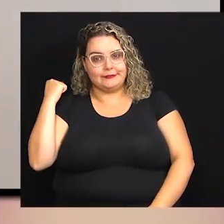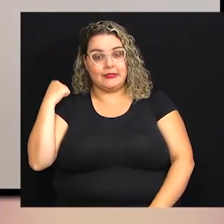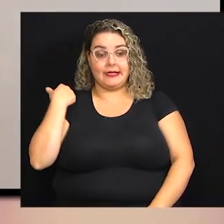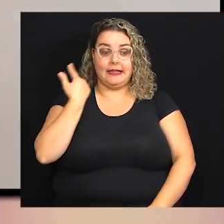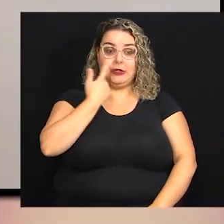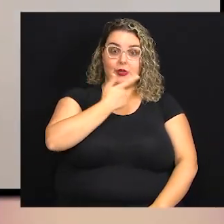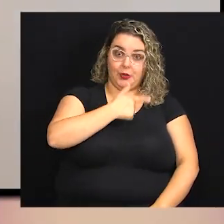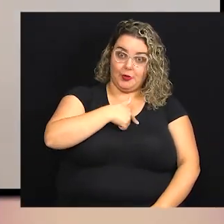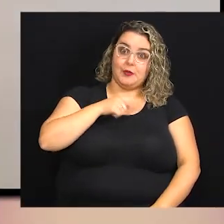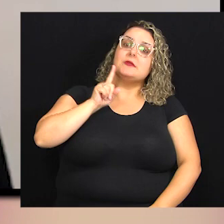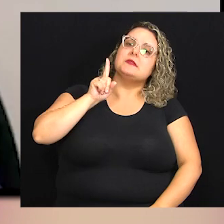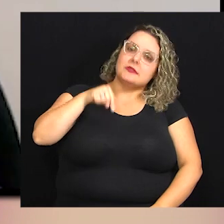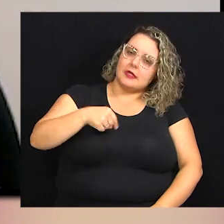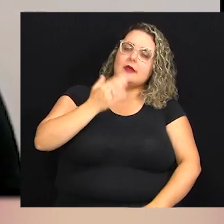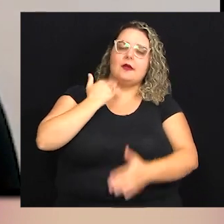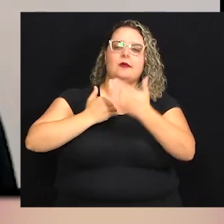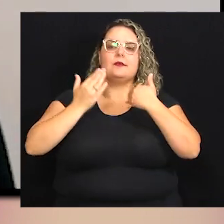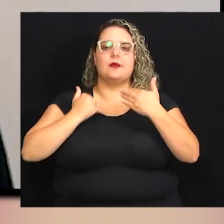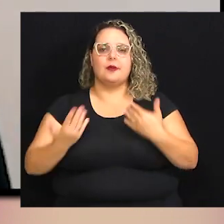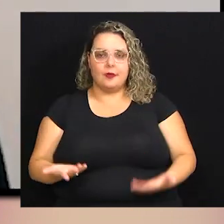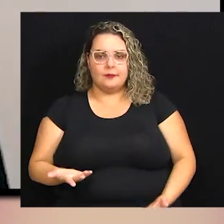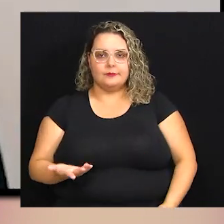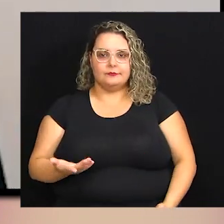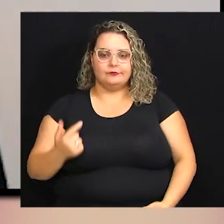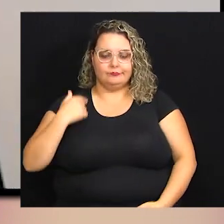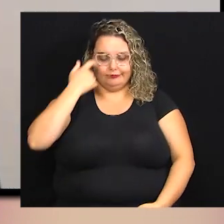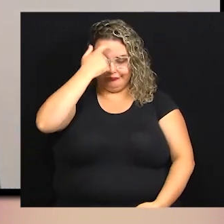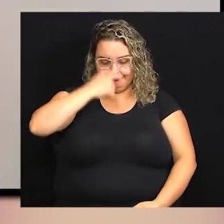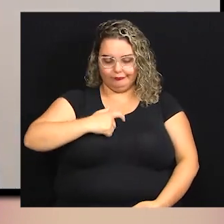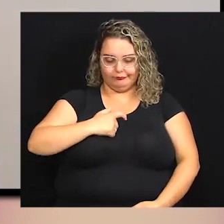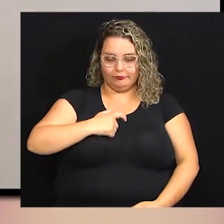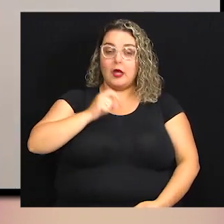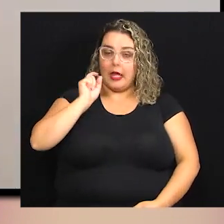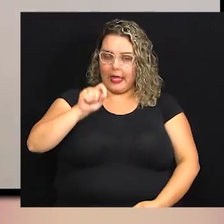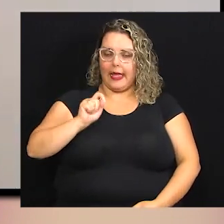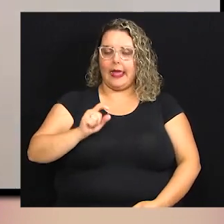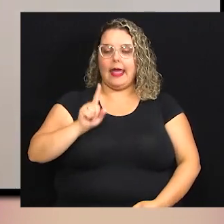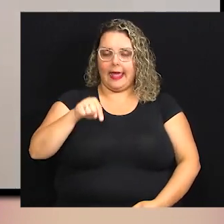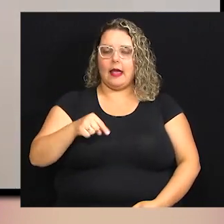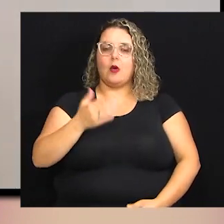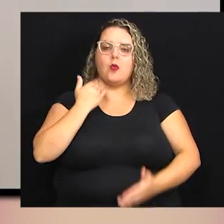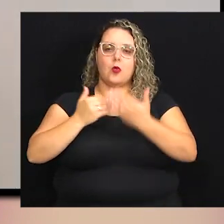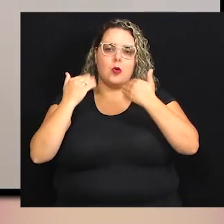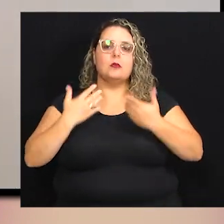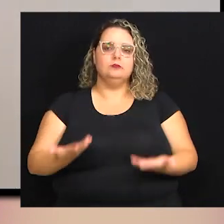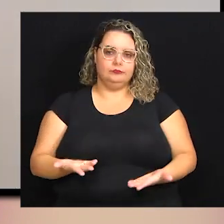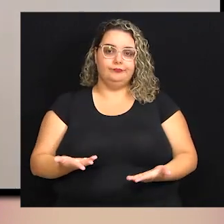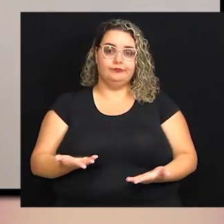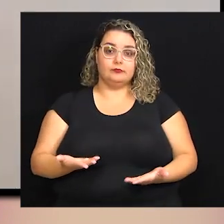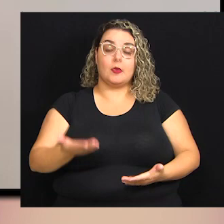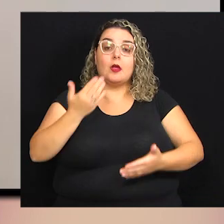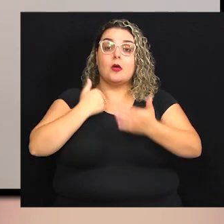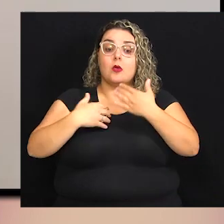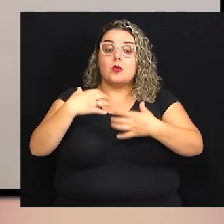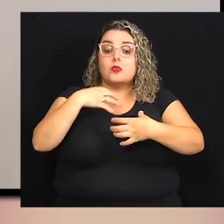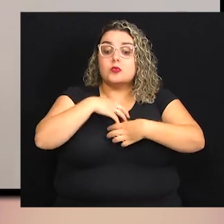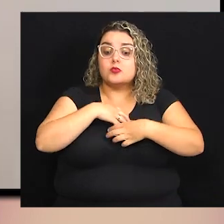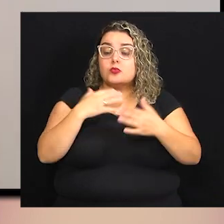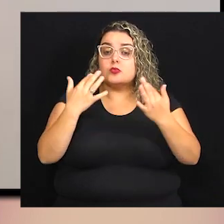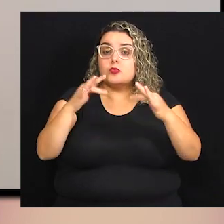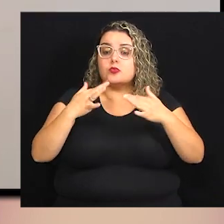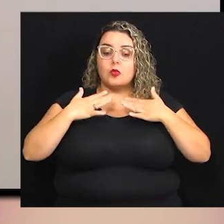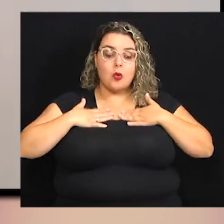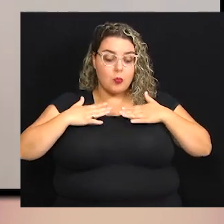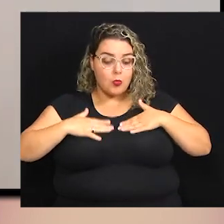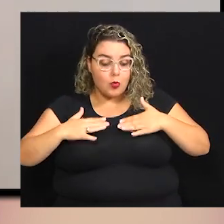somos o que comemos. E a nutrição, o que você come, dita até os seus sintomas